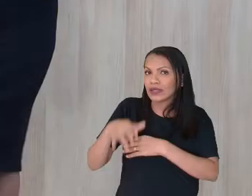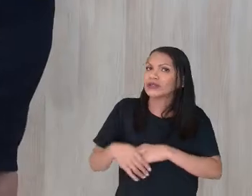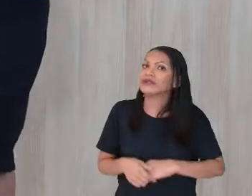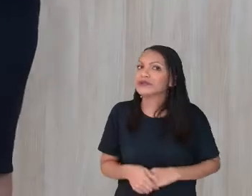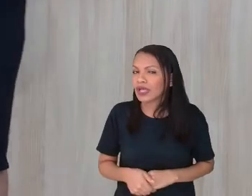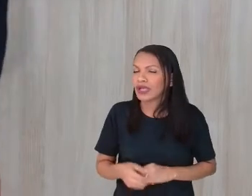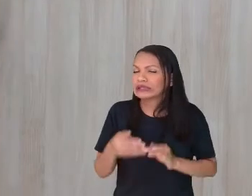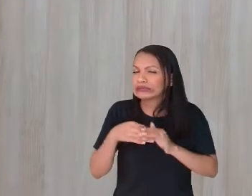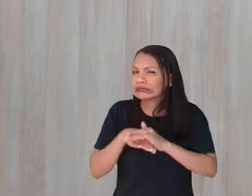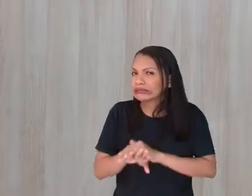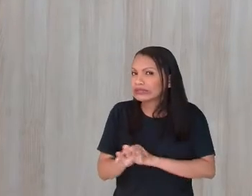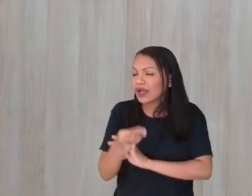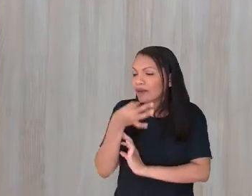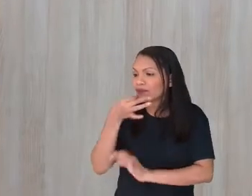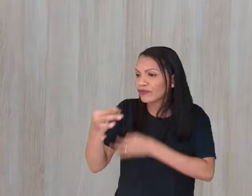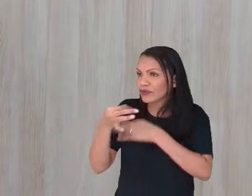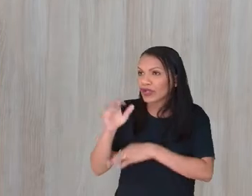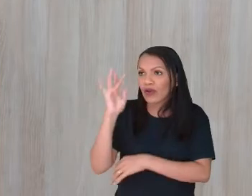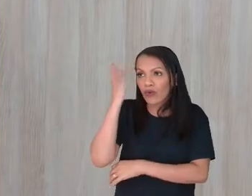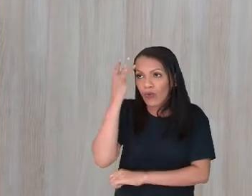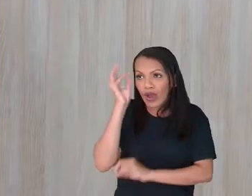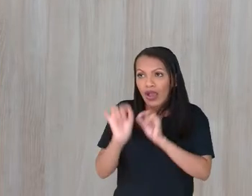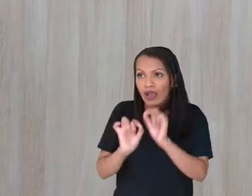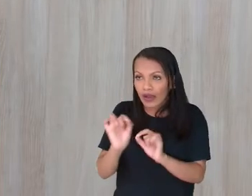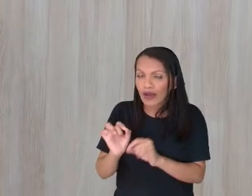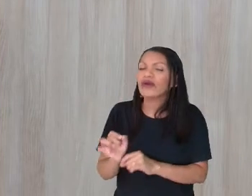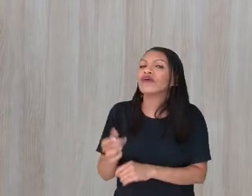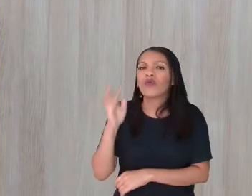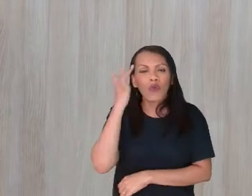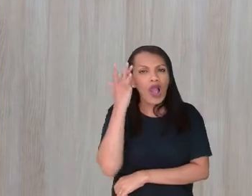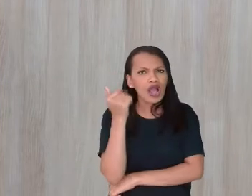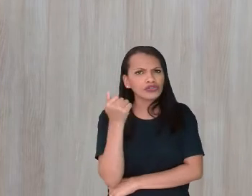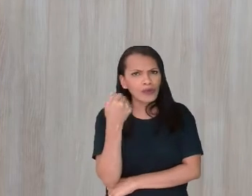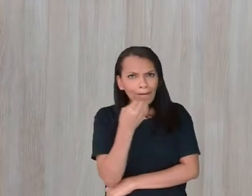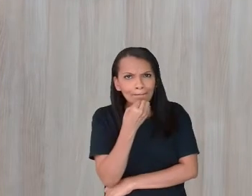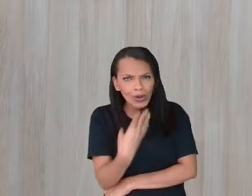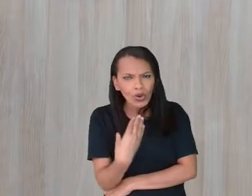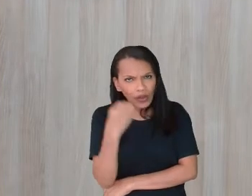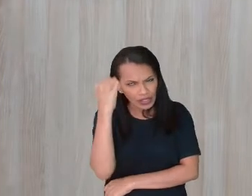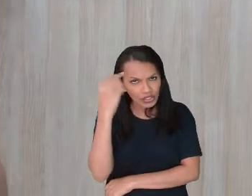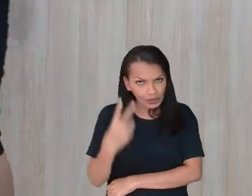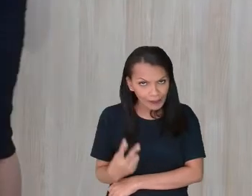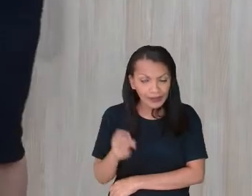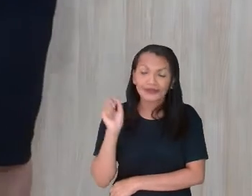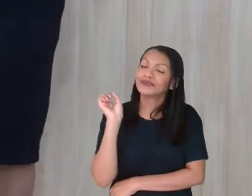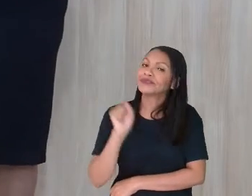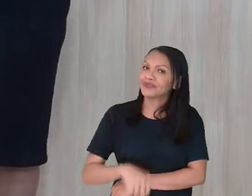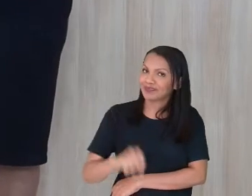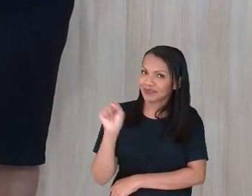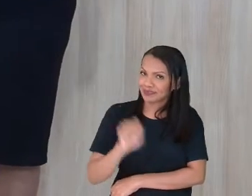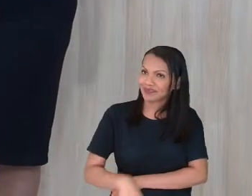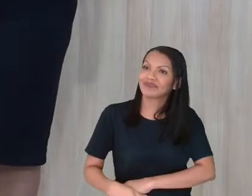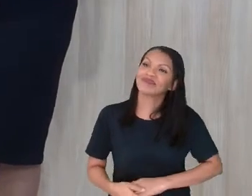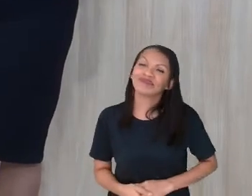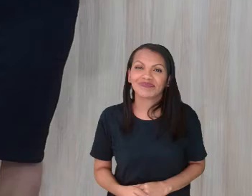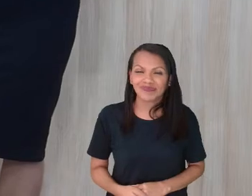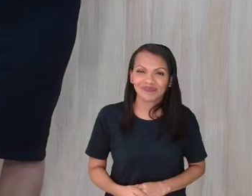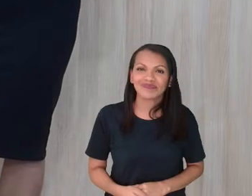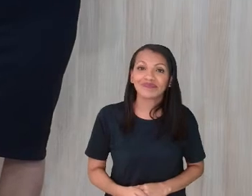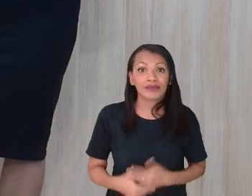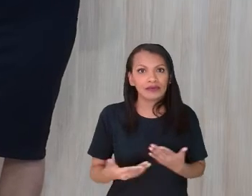maneira disfarçada. O que eu acho, sinceramente, um jeito bem esperto, né, de